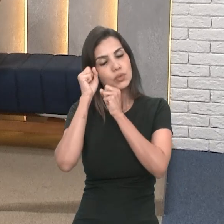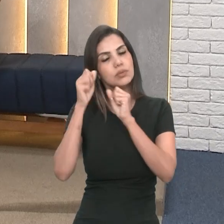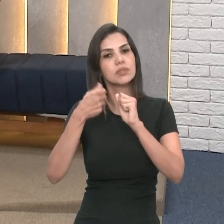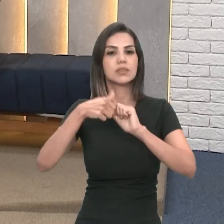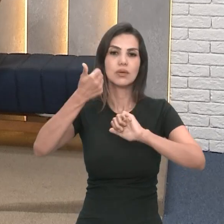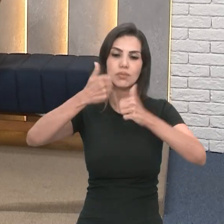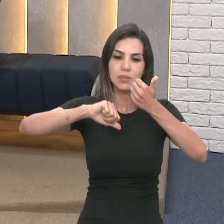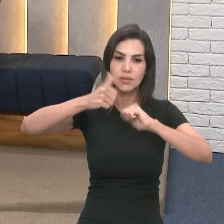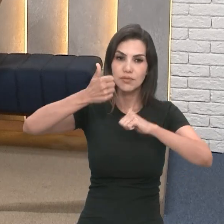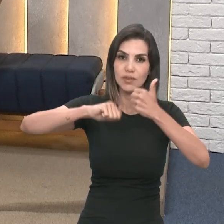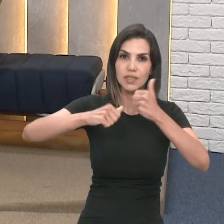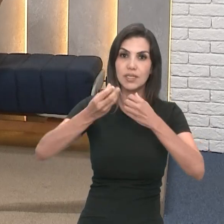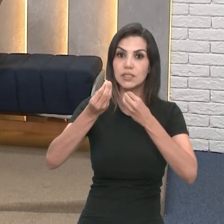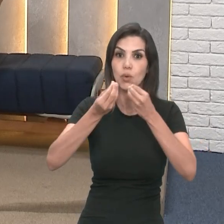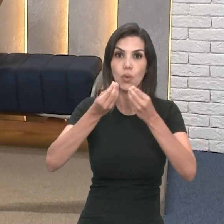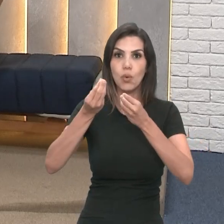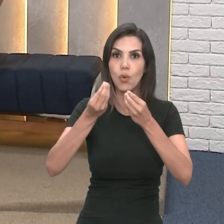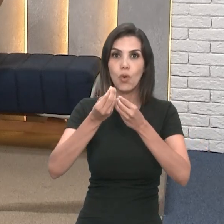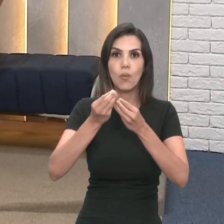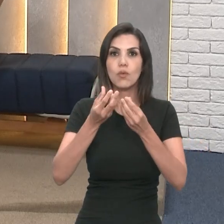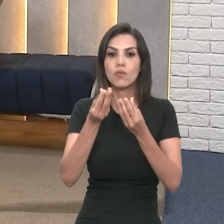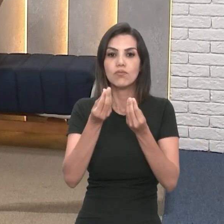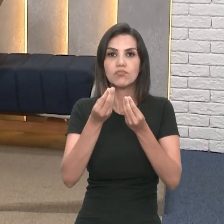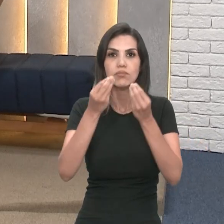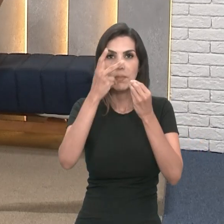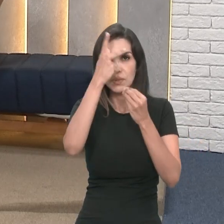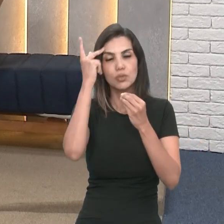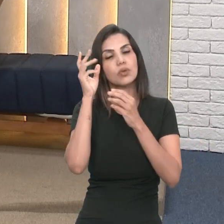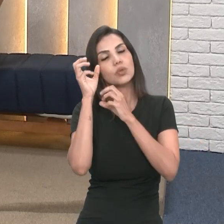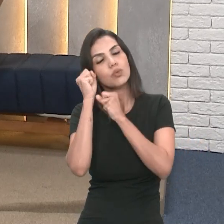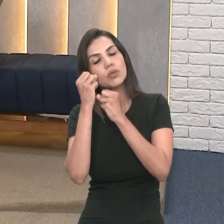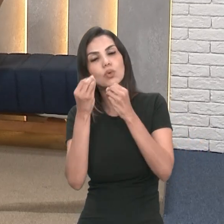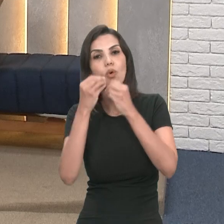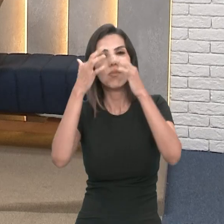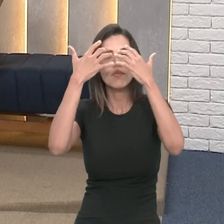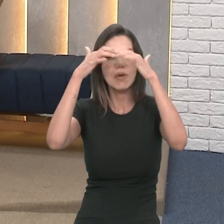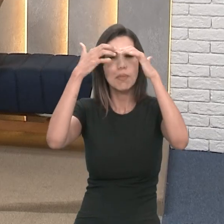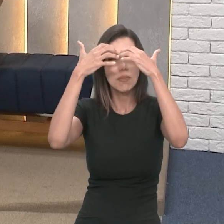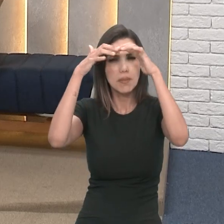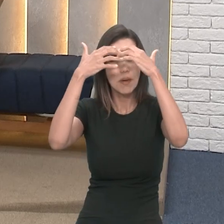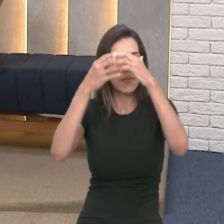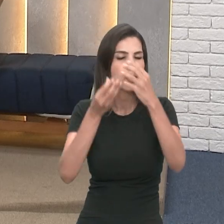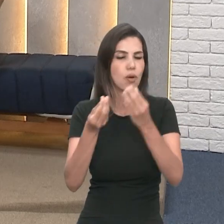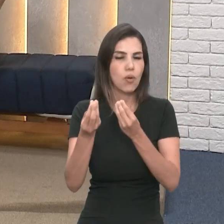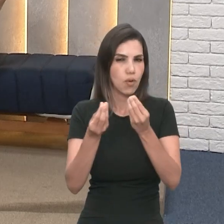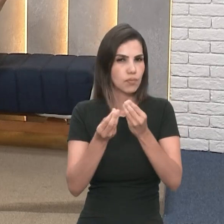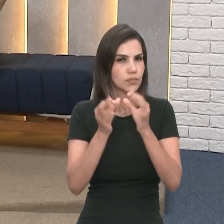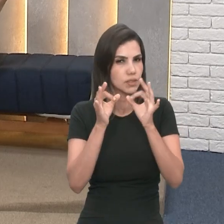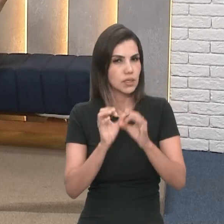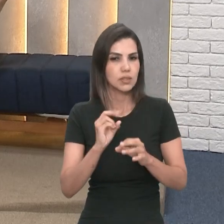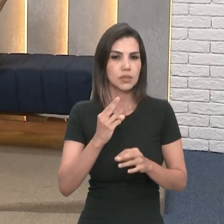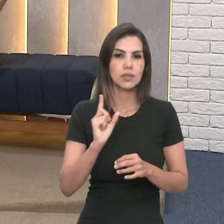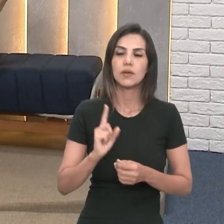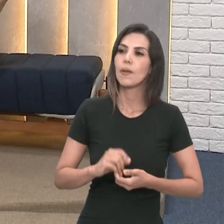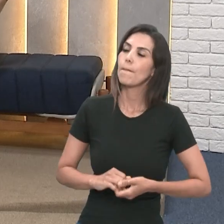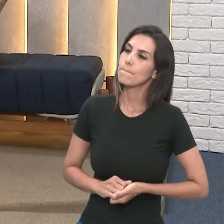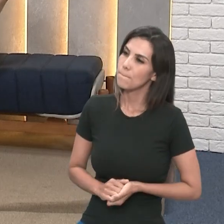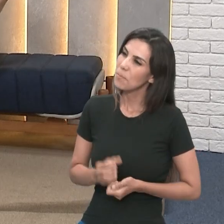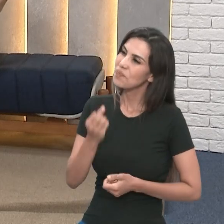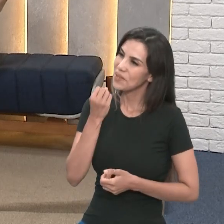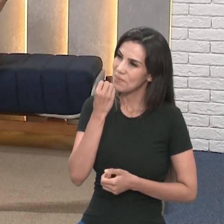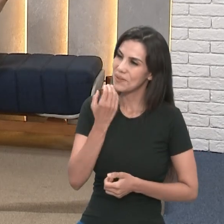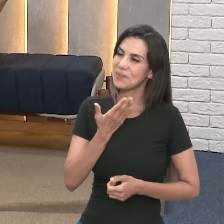avaliação da atividade elétrica, né, do nosso cérebro durante o sono para avaliar como que está esses parâmetros. Tema bom da gente bater papo,